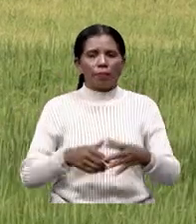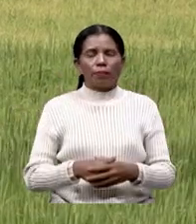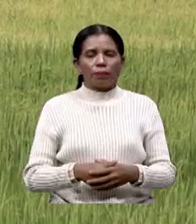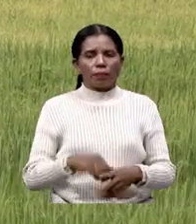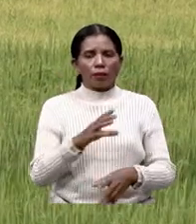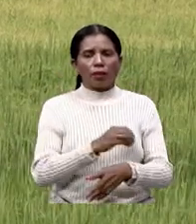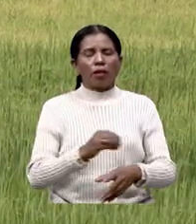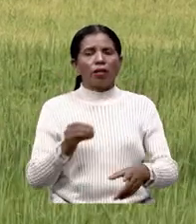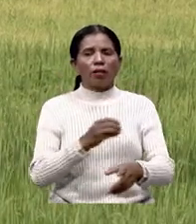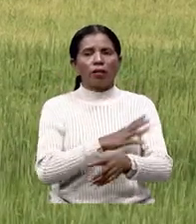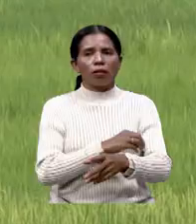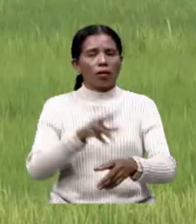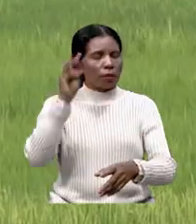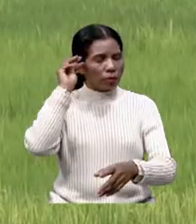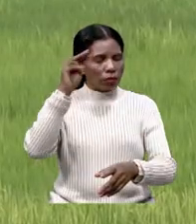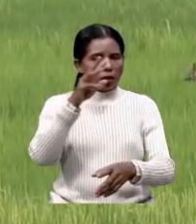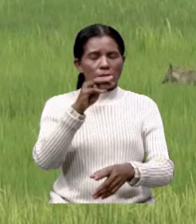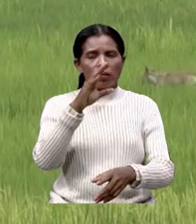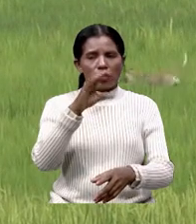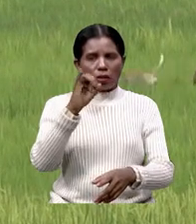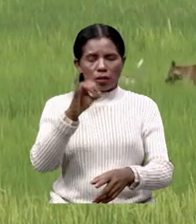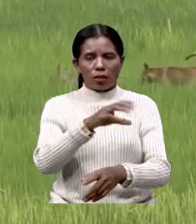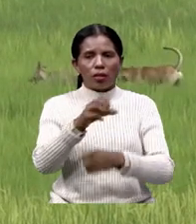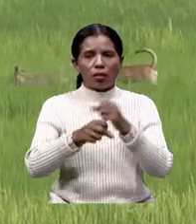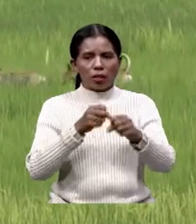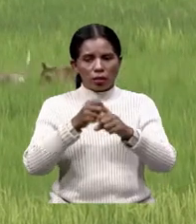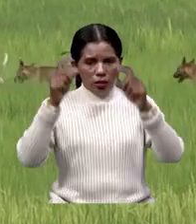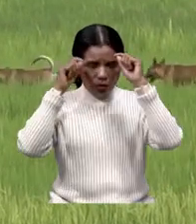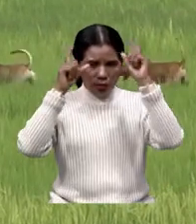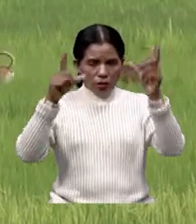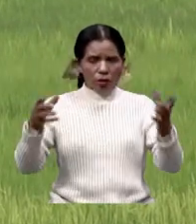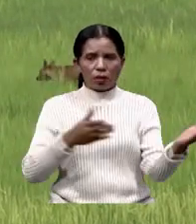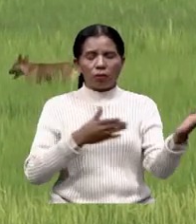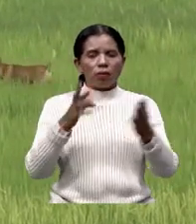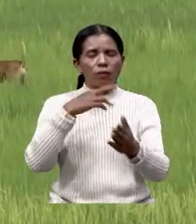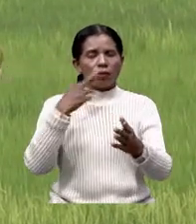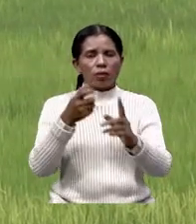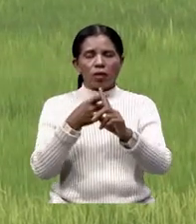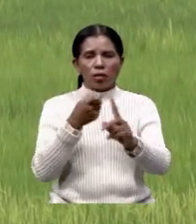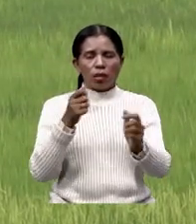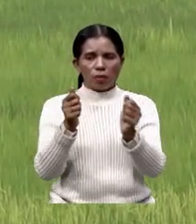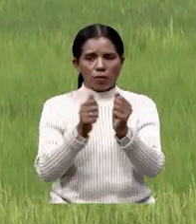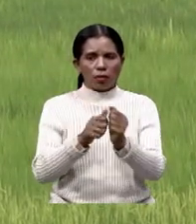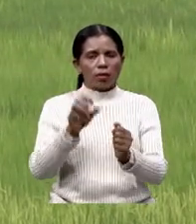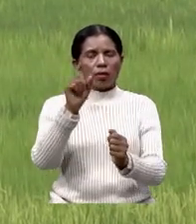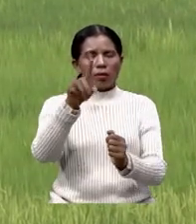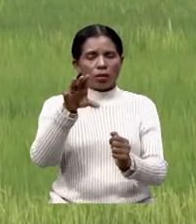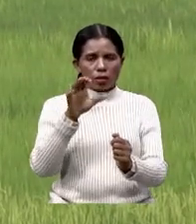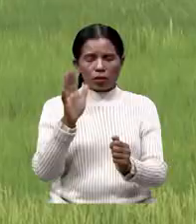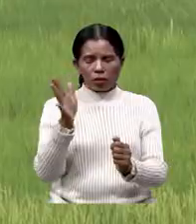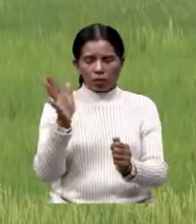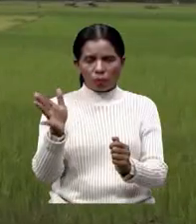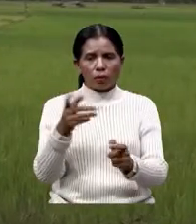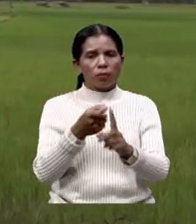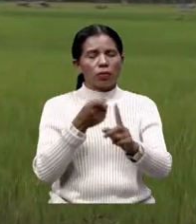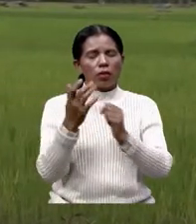Entretanto, tuir calculação Ministério Comércio e Indústria, cada tina Timor-Leste importa fos tonelada rio natucida lima nulo